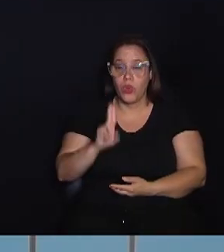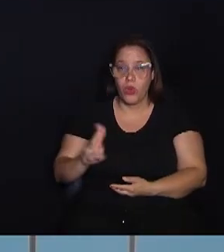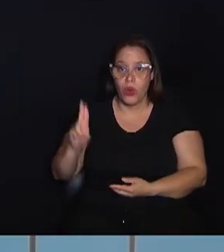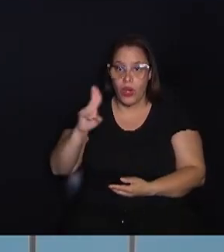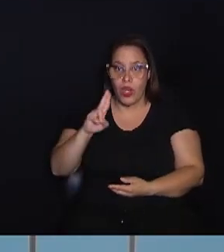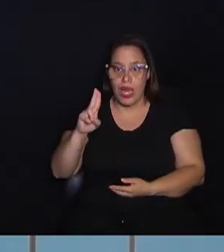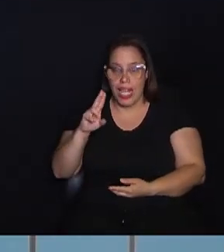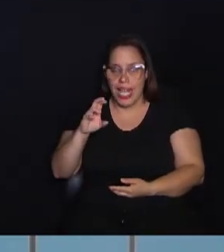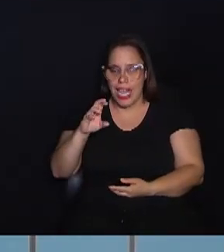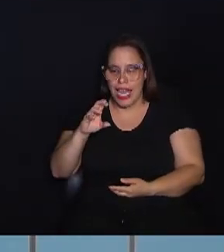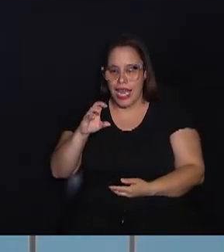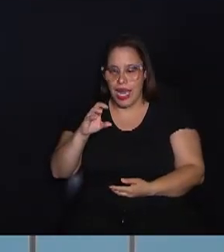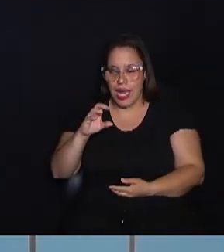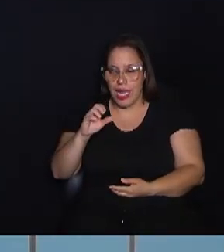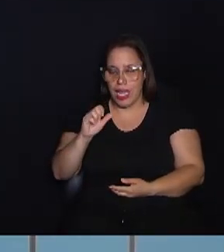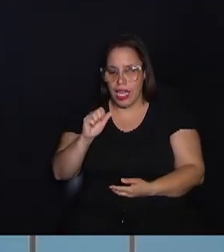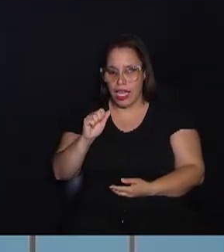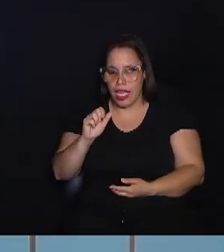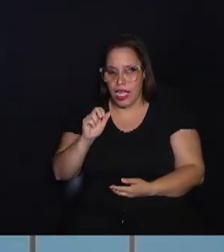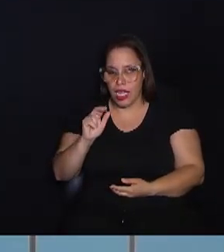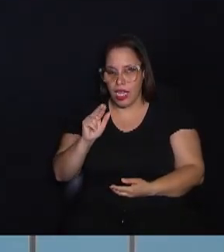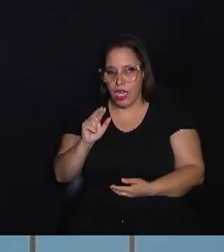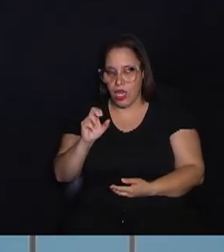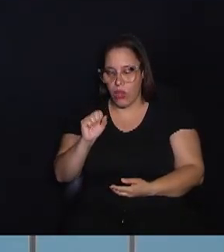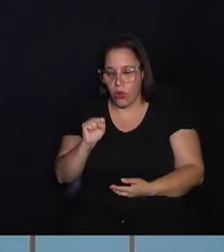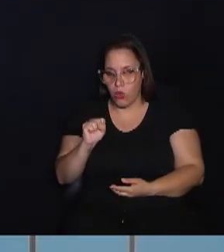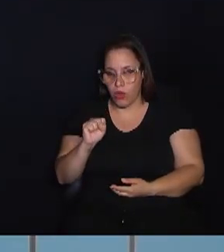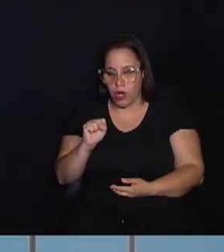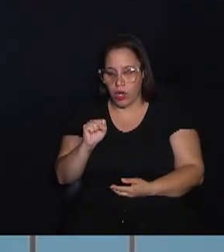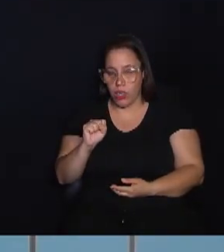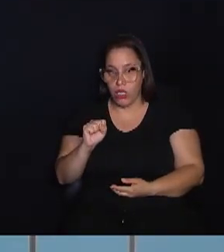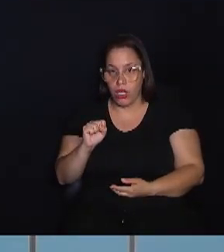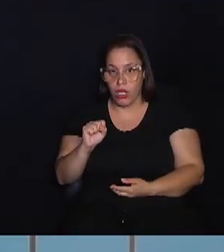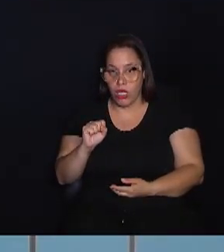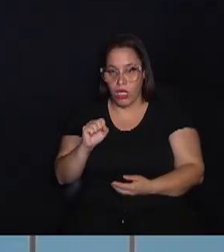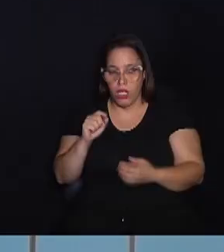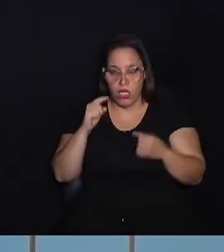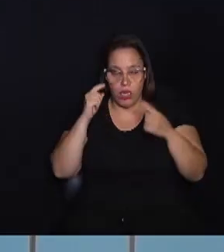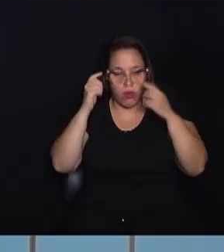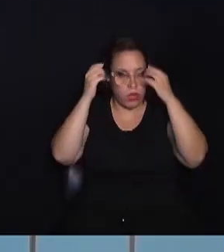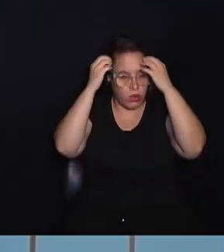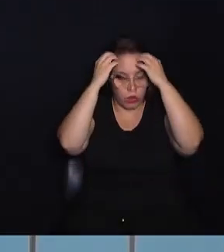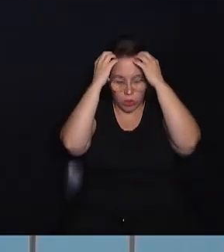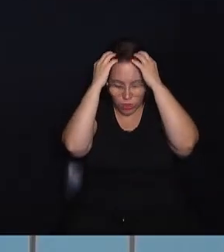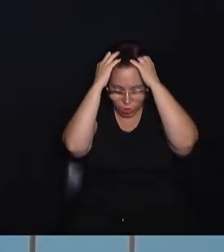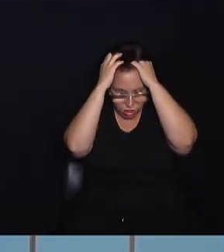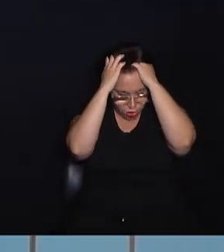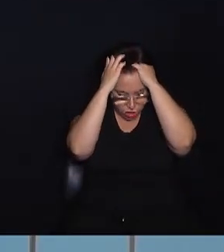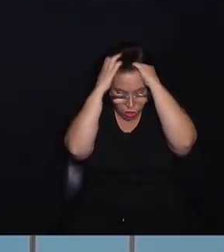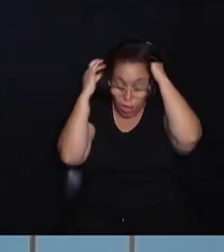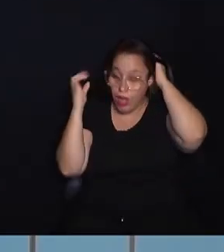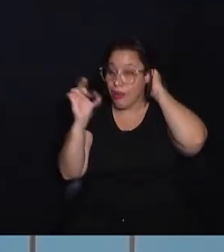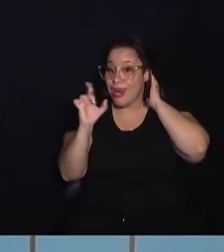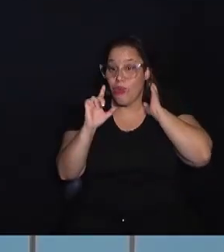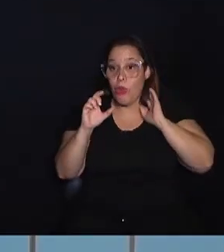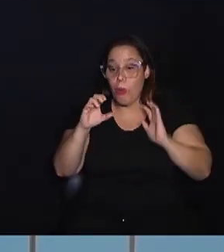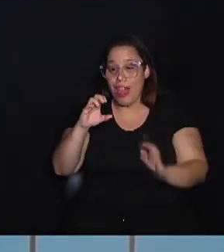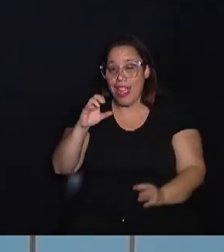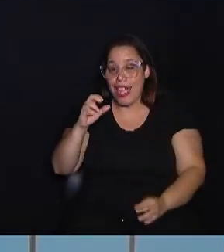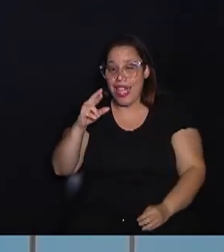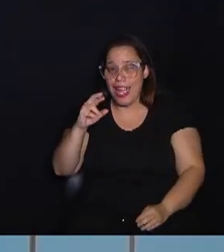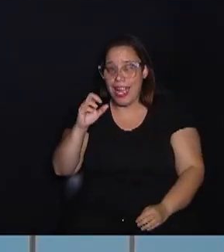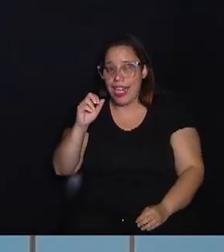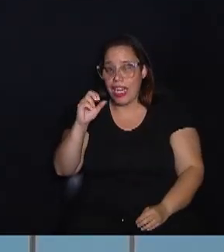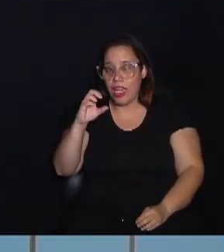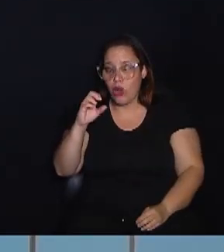caos, que é cenas abertas de uso. Aquilo é o caos, né? Não é uma Cracolândia, é o